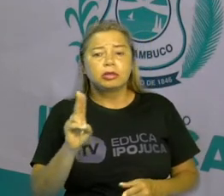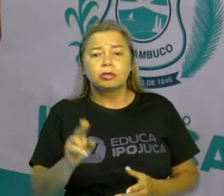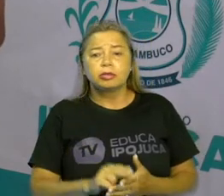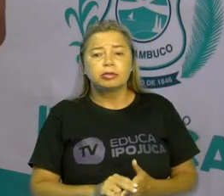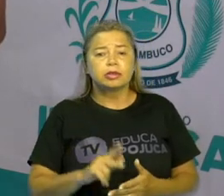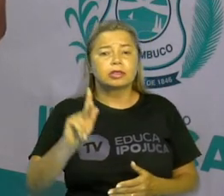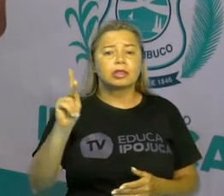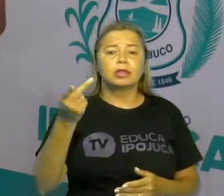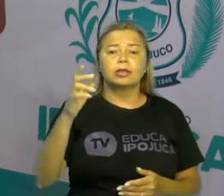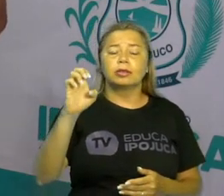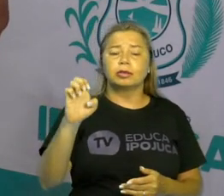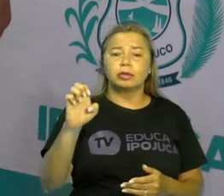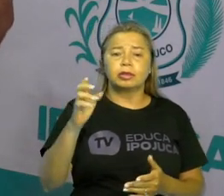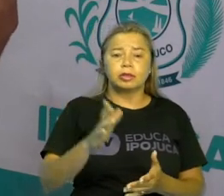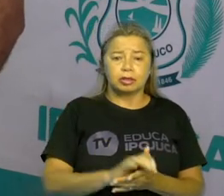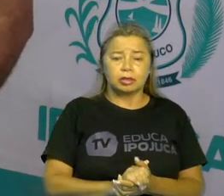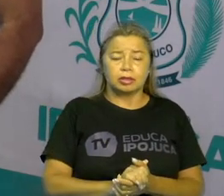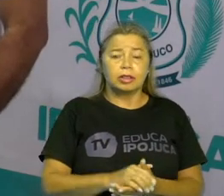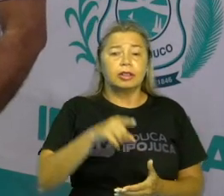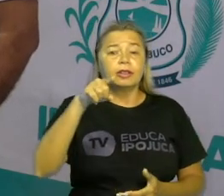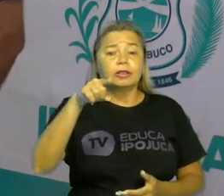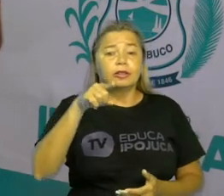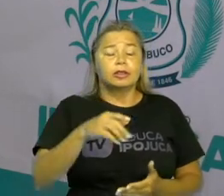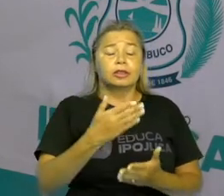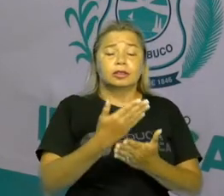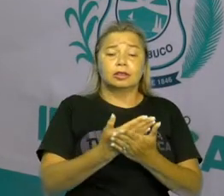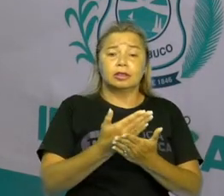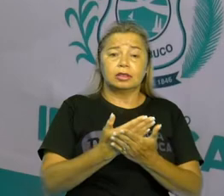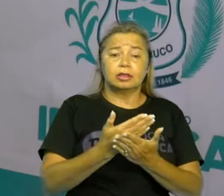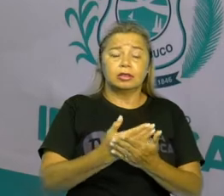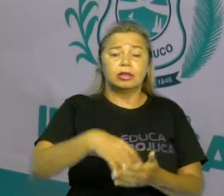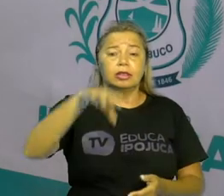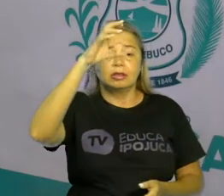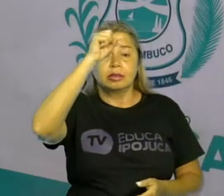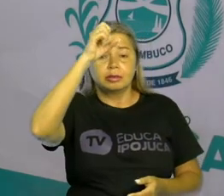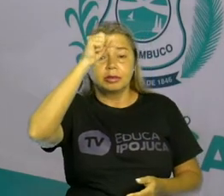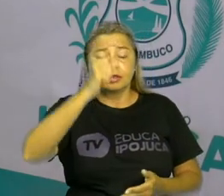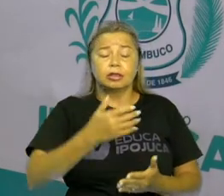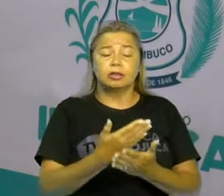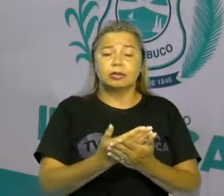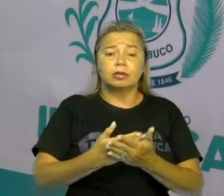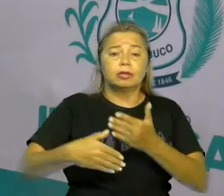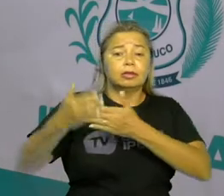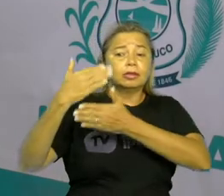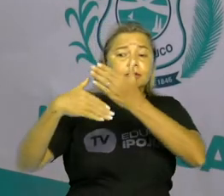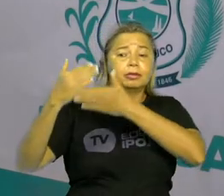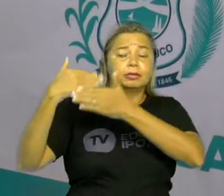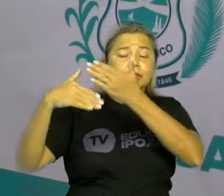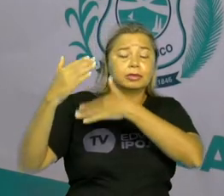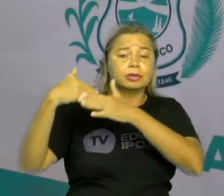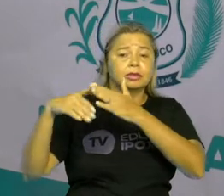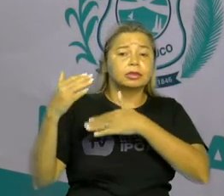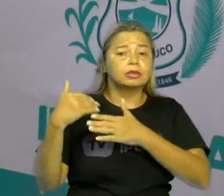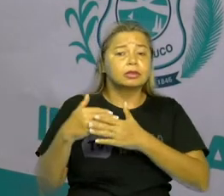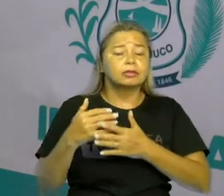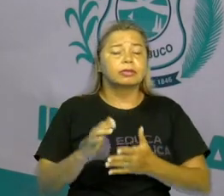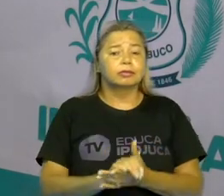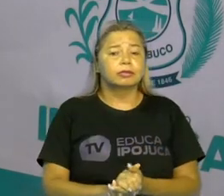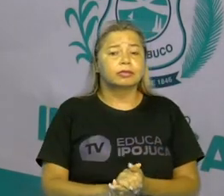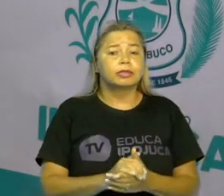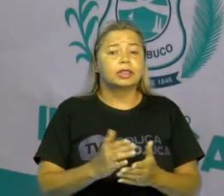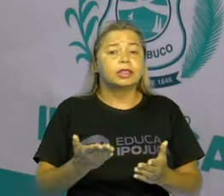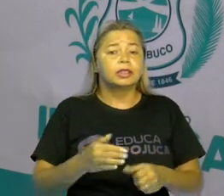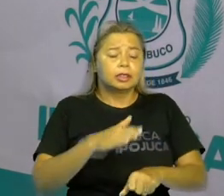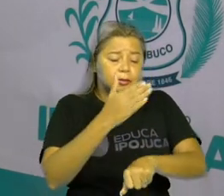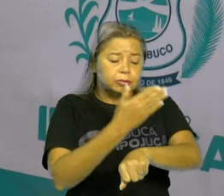aula passada que os subjective pronouns são aqueles que vão vir antes do verbo e não depois. É o que vai